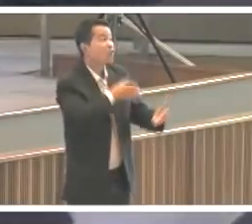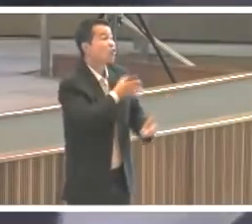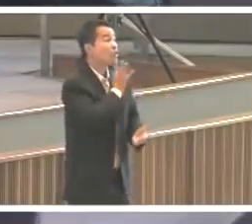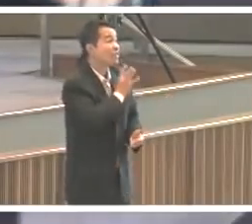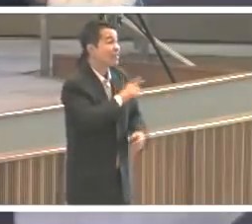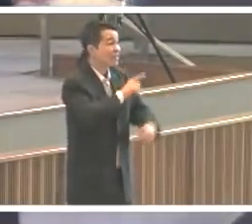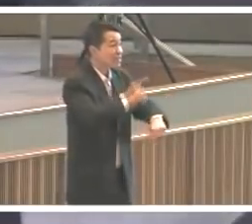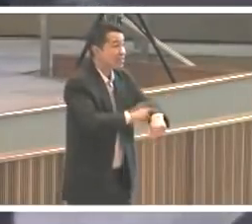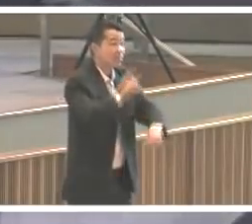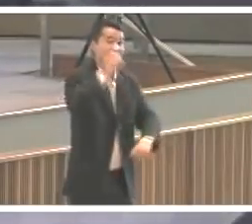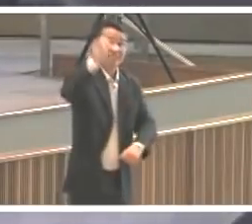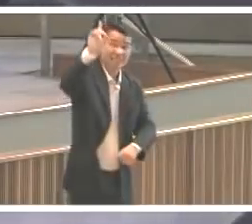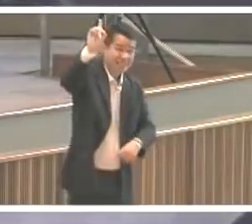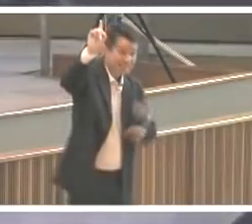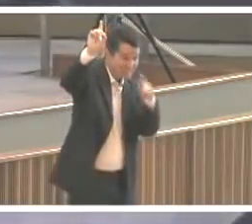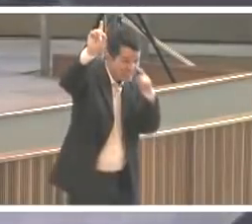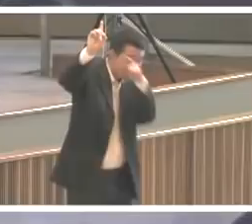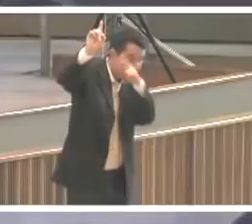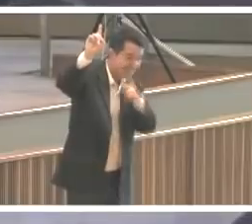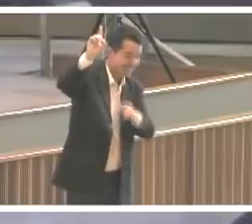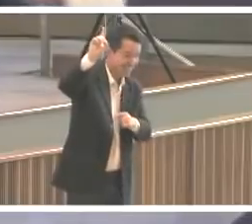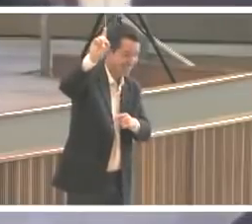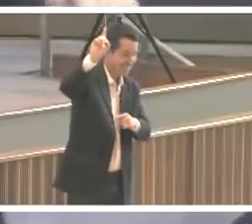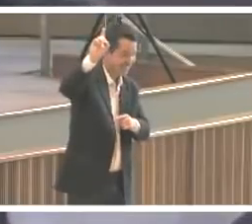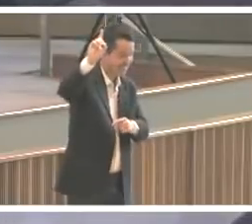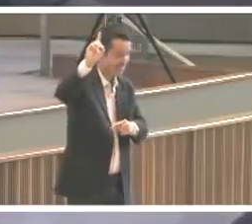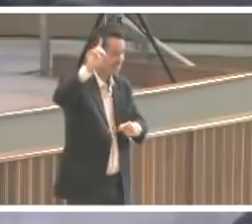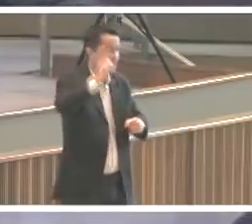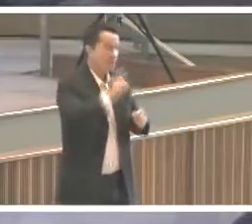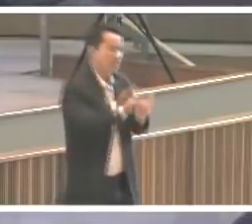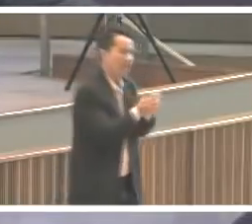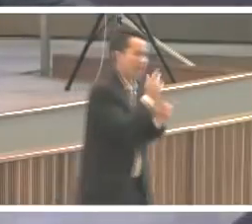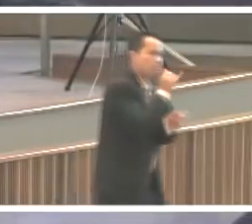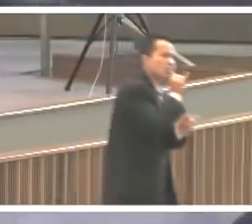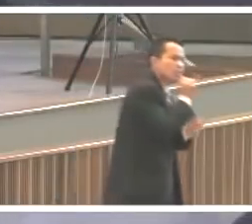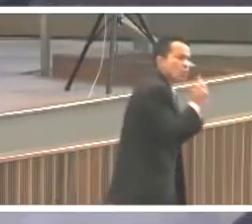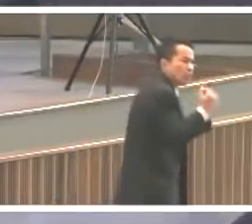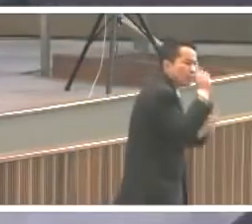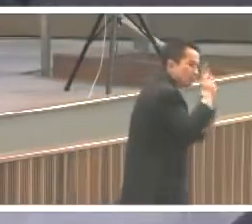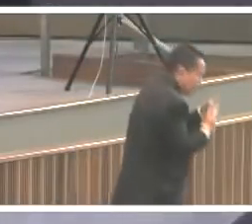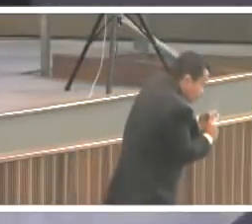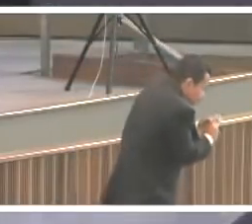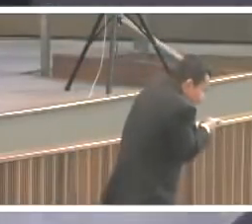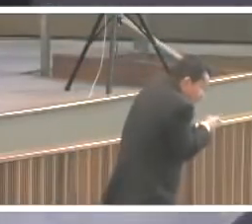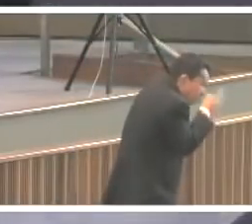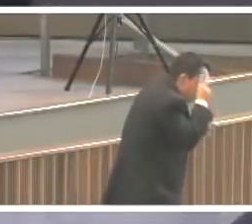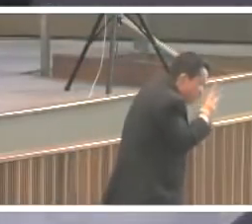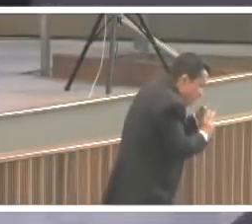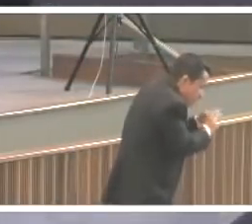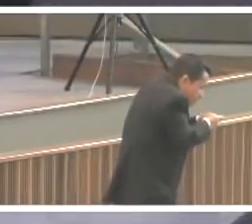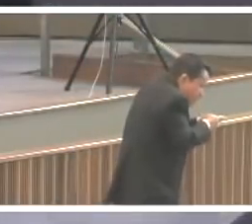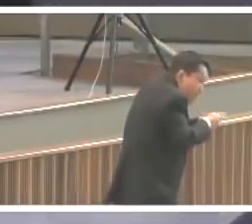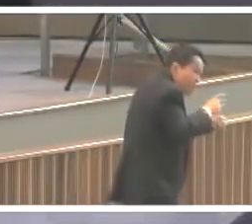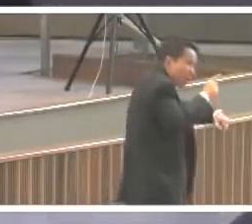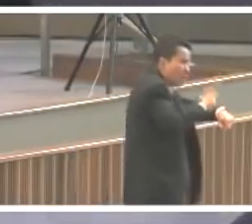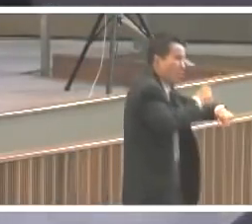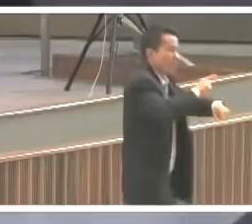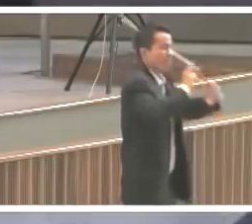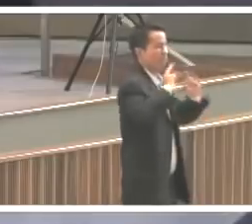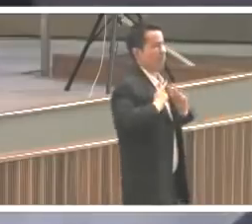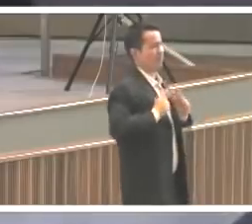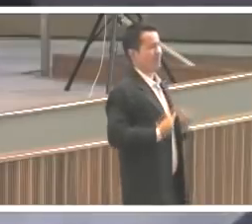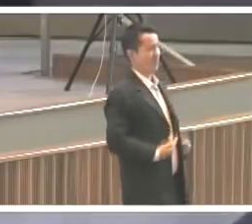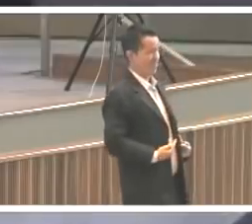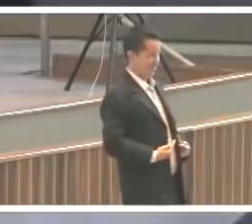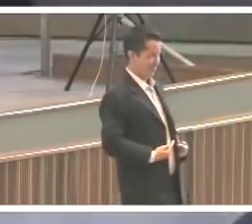Deus acontece no nosso relógio, quando Ele mexe na nossa história. Então o primeiro texto que eu queria estudar com vocês